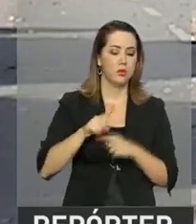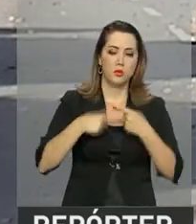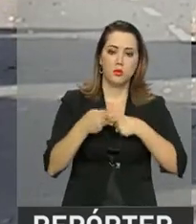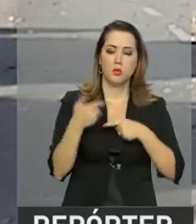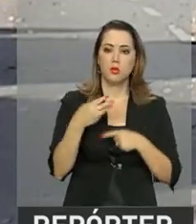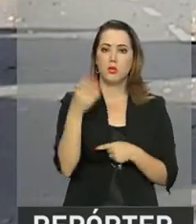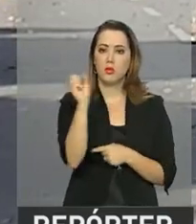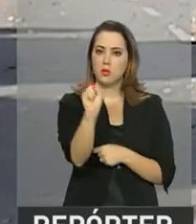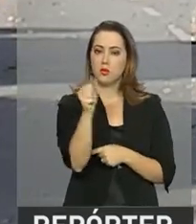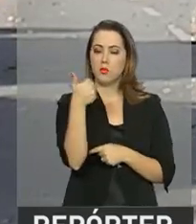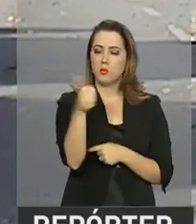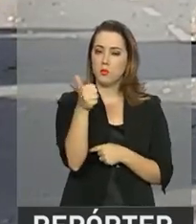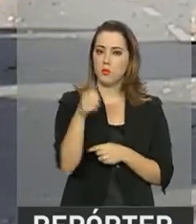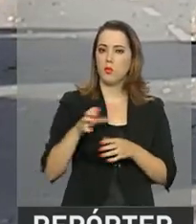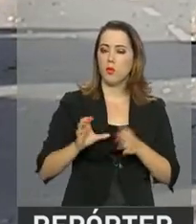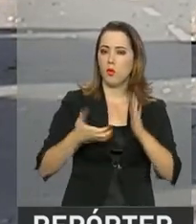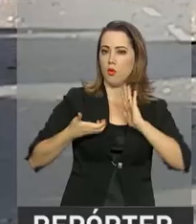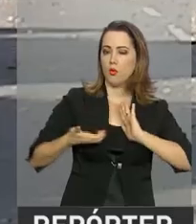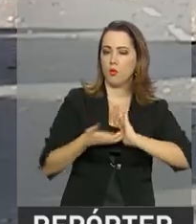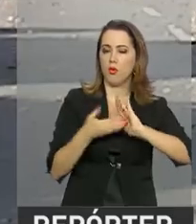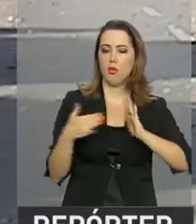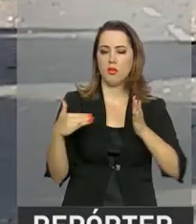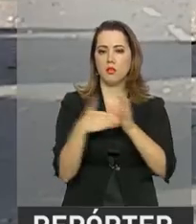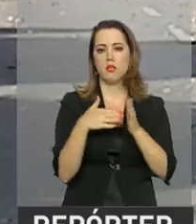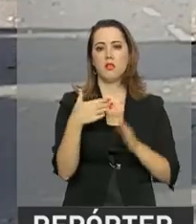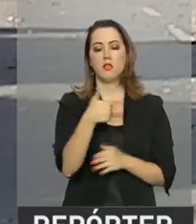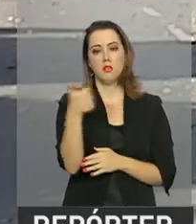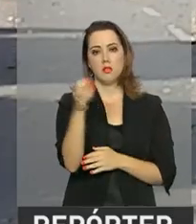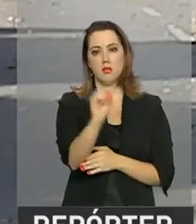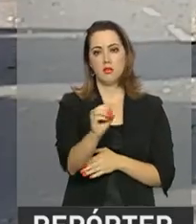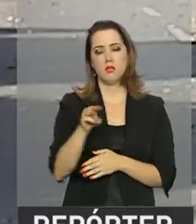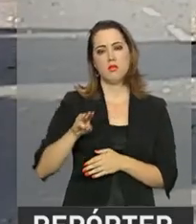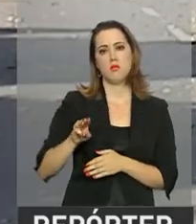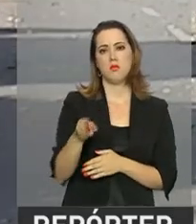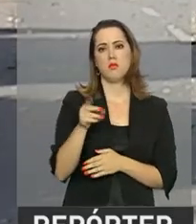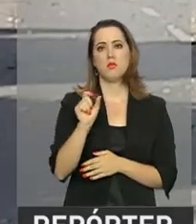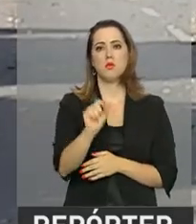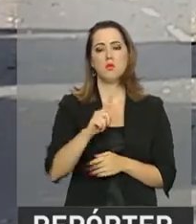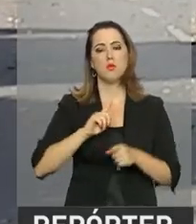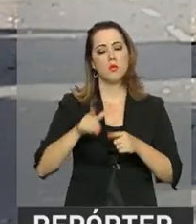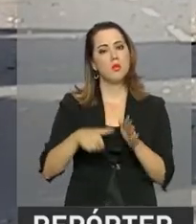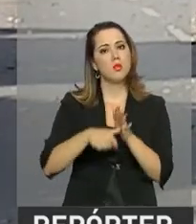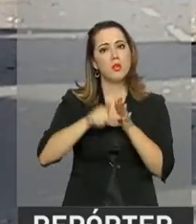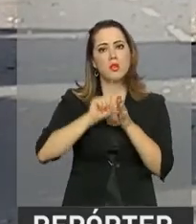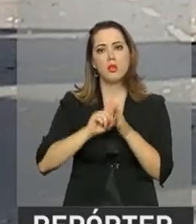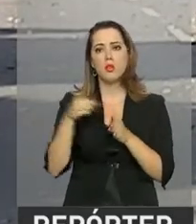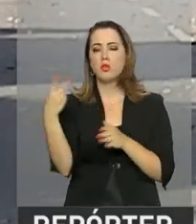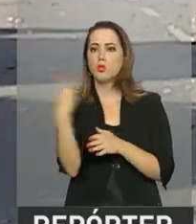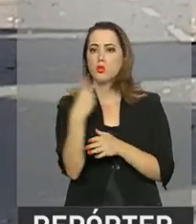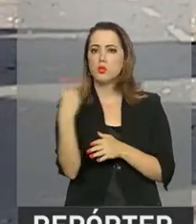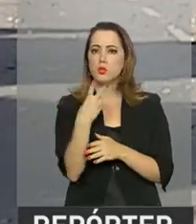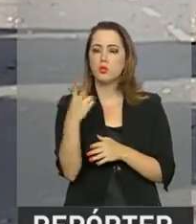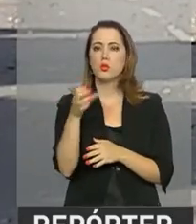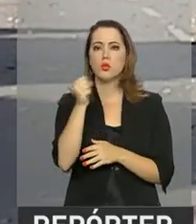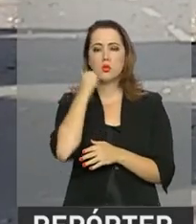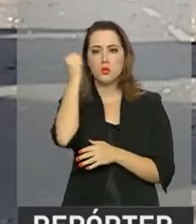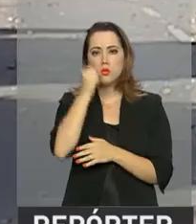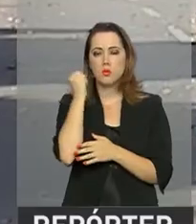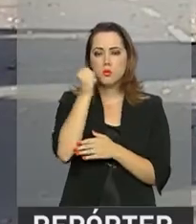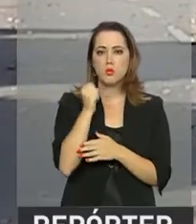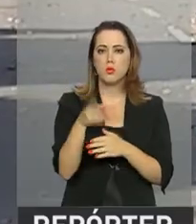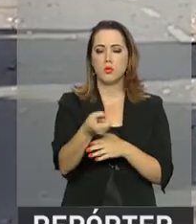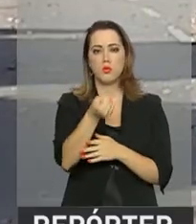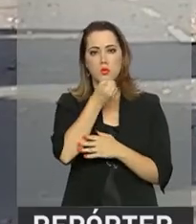um a um para discursar por até 10 minutos e antes do início da votação dois senadores serão chamados para